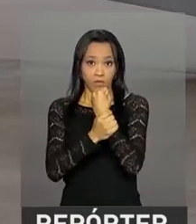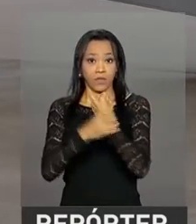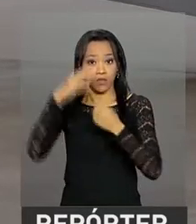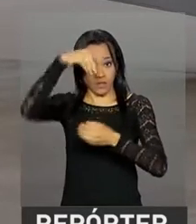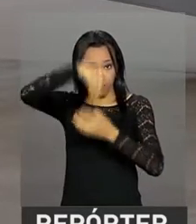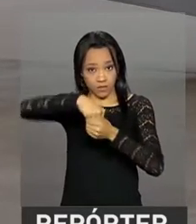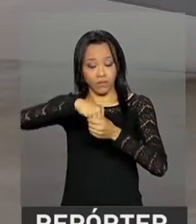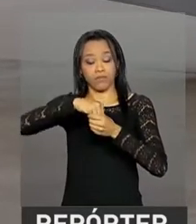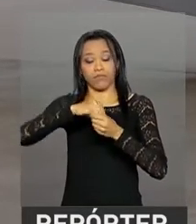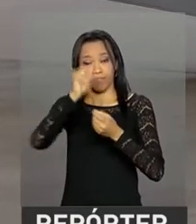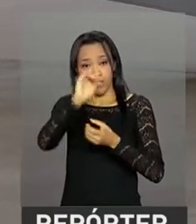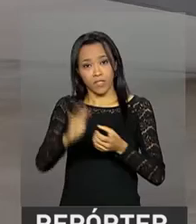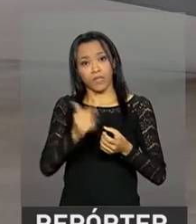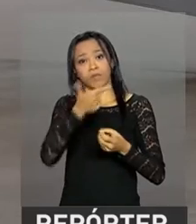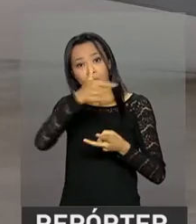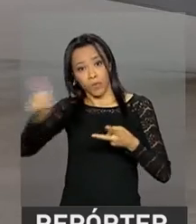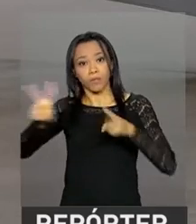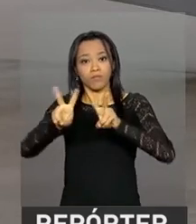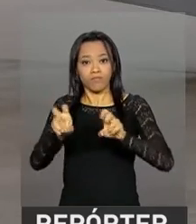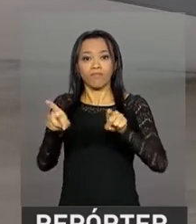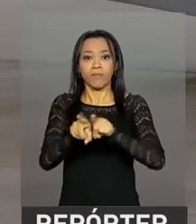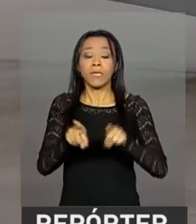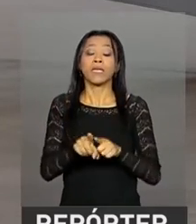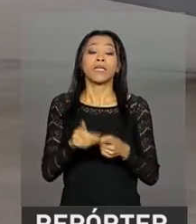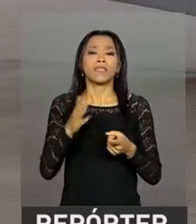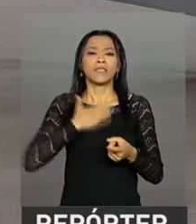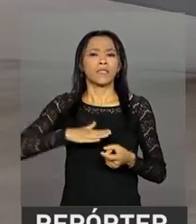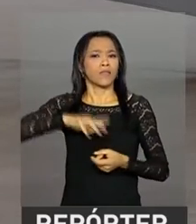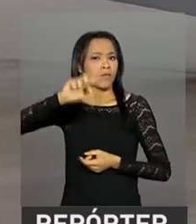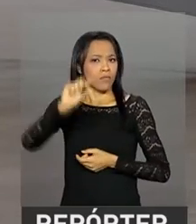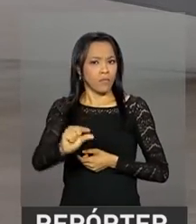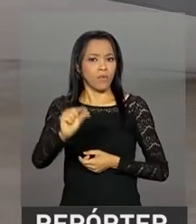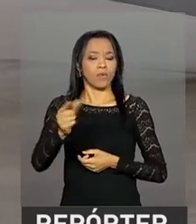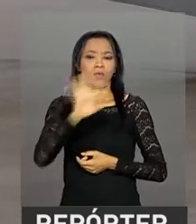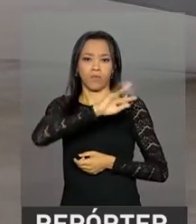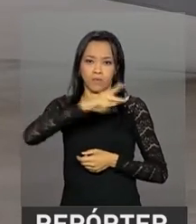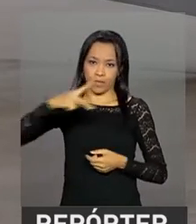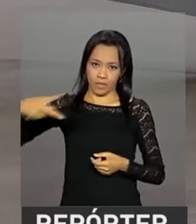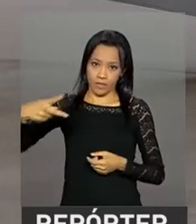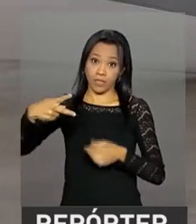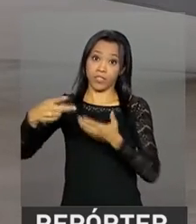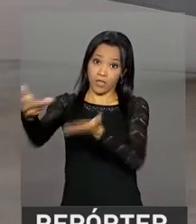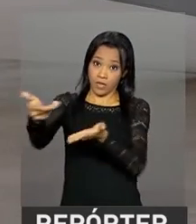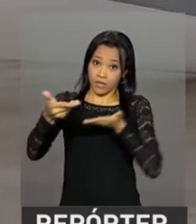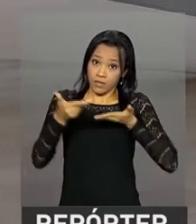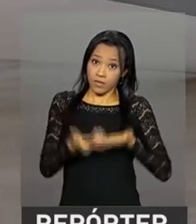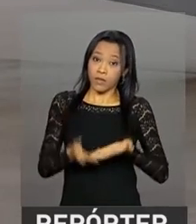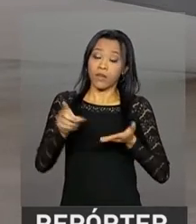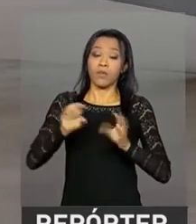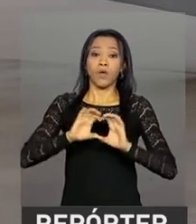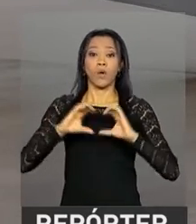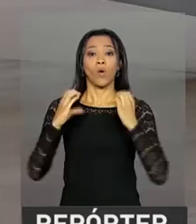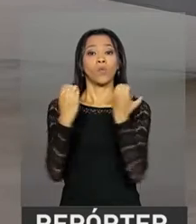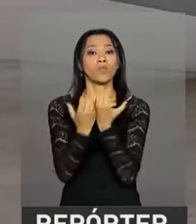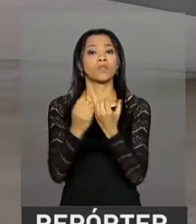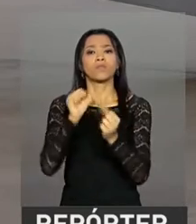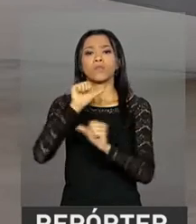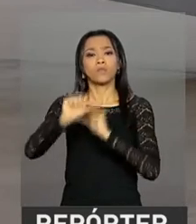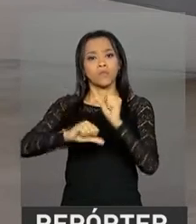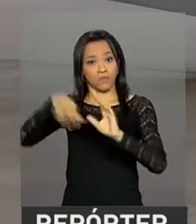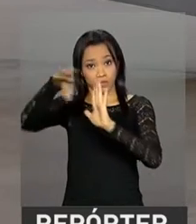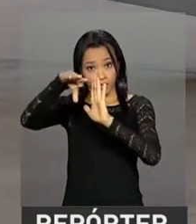sul a então depois desse compromisso daqui a pouco o presidente michel temer recebe integrantes da comissão especial da reforma da previdência